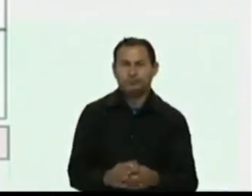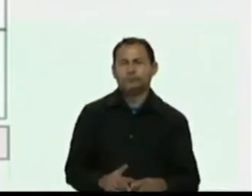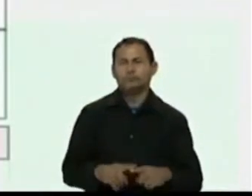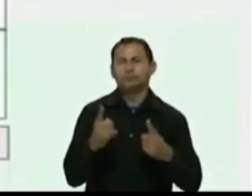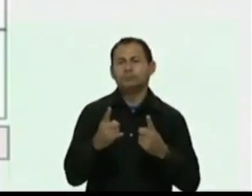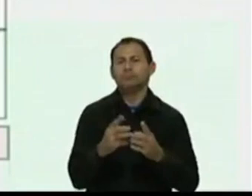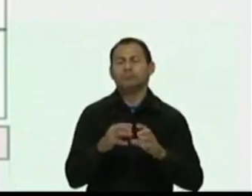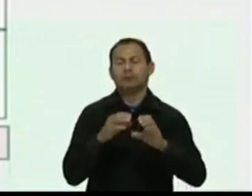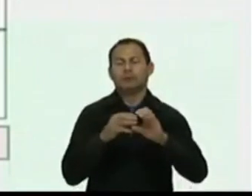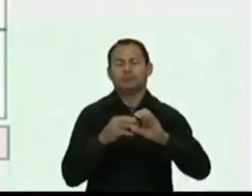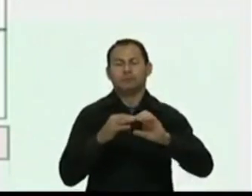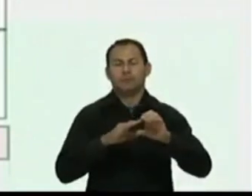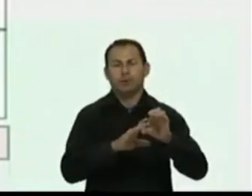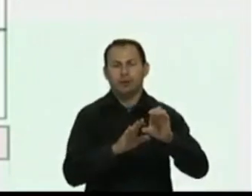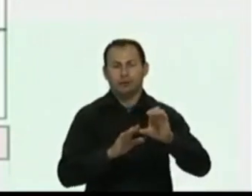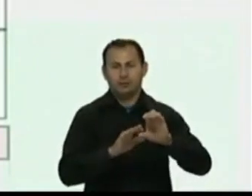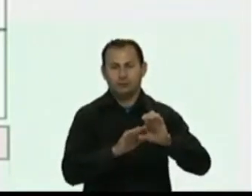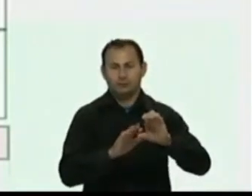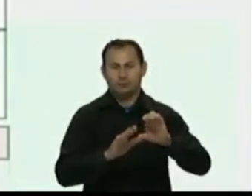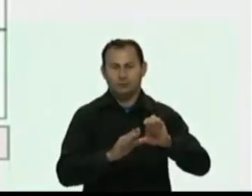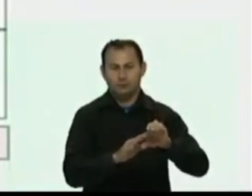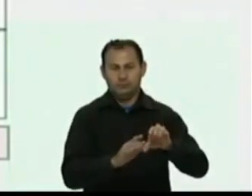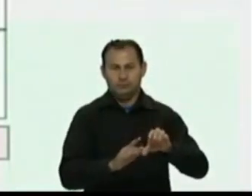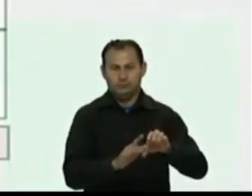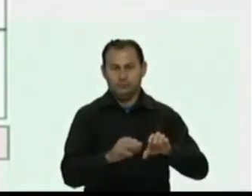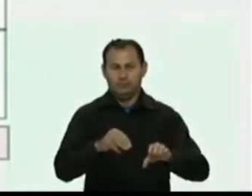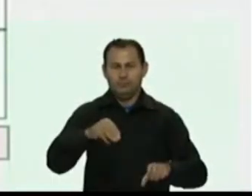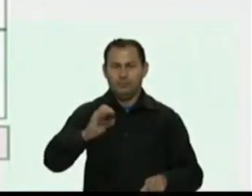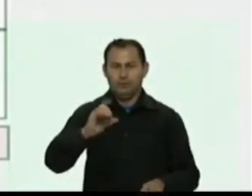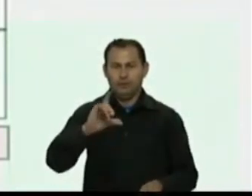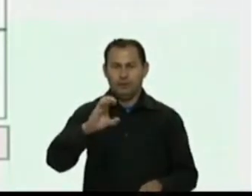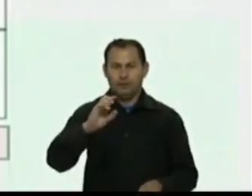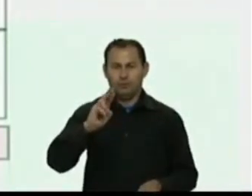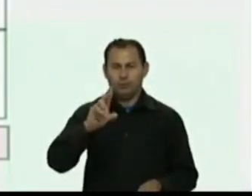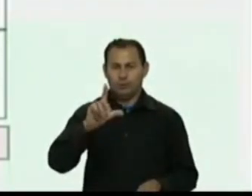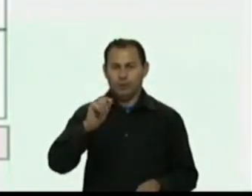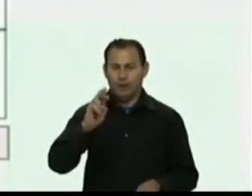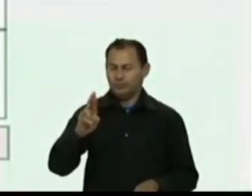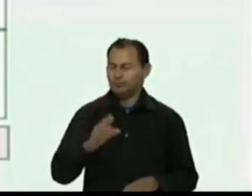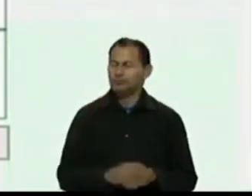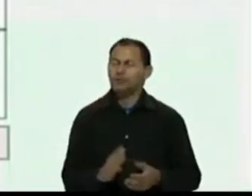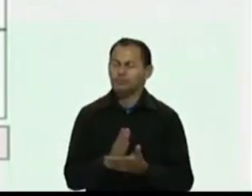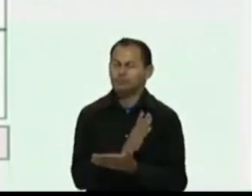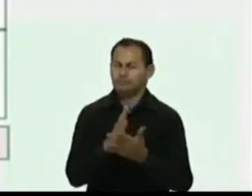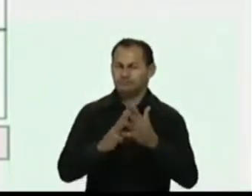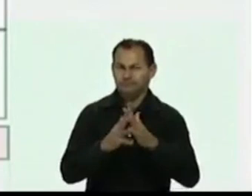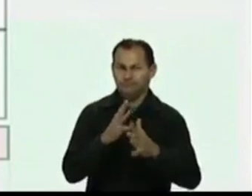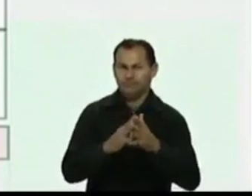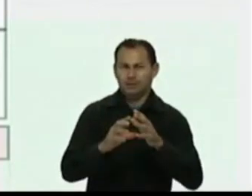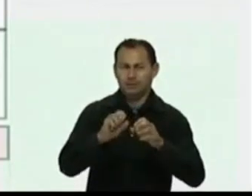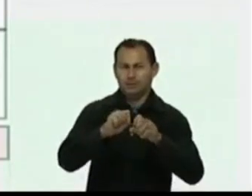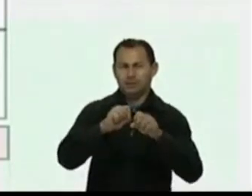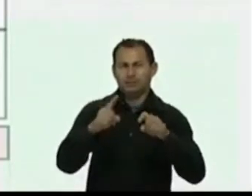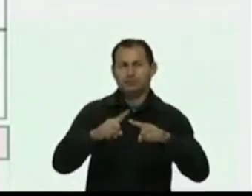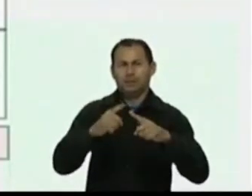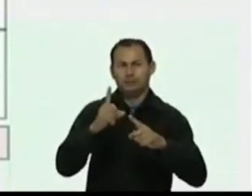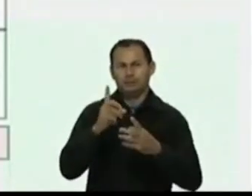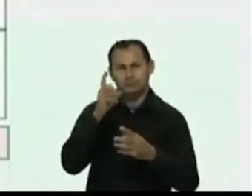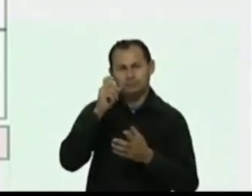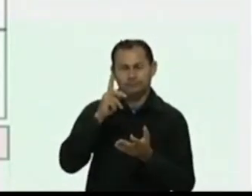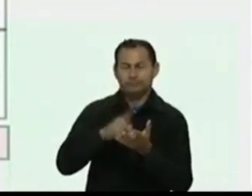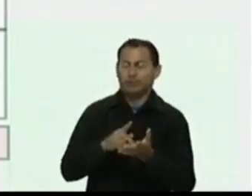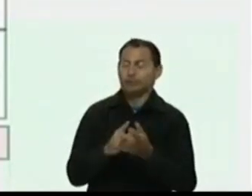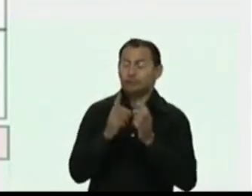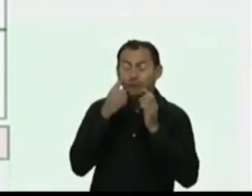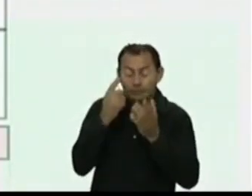mais molecularmente. E existem algumas confusões aí, ou complicações, ou os sistemas mais complexos, na